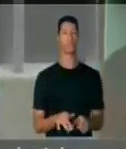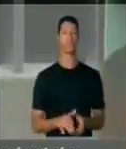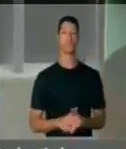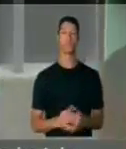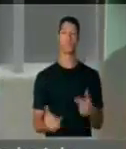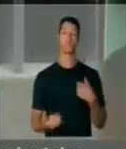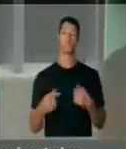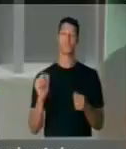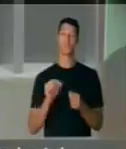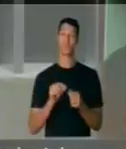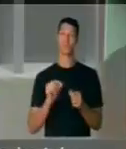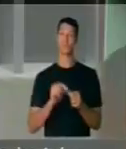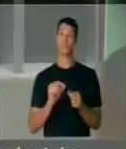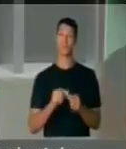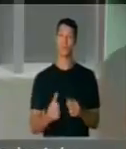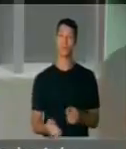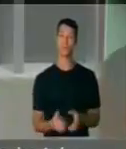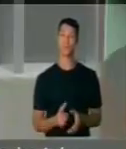Fiz,